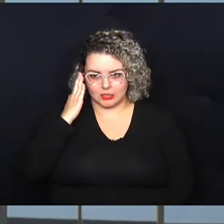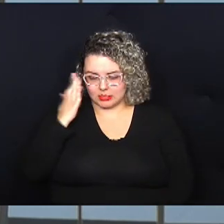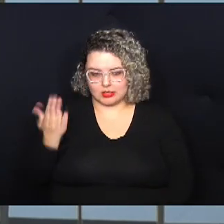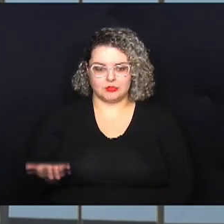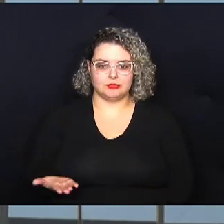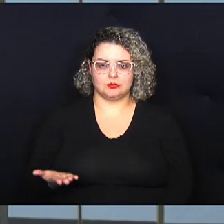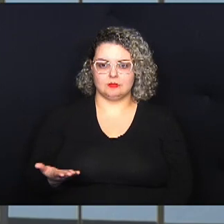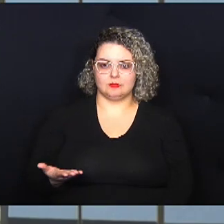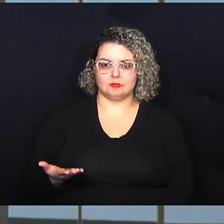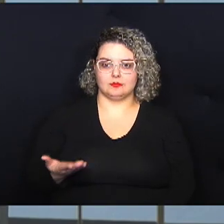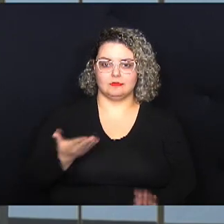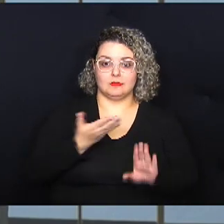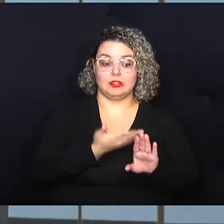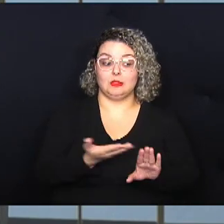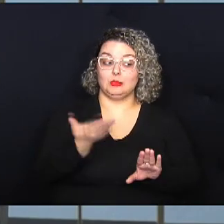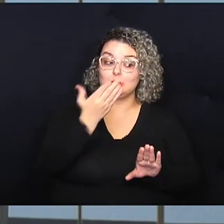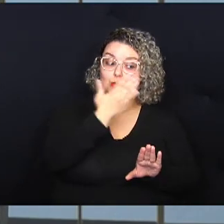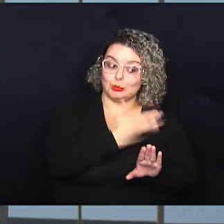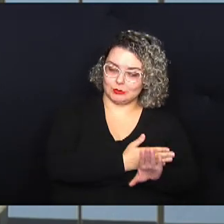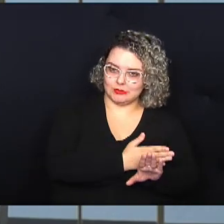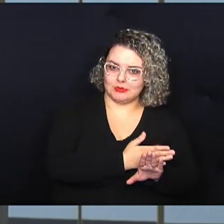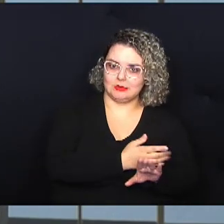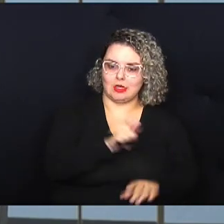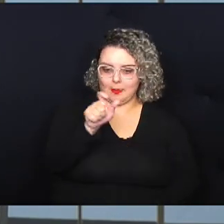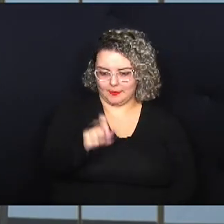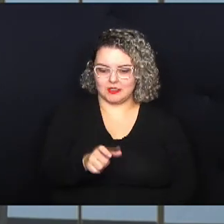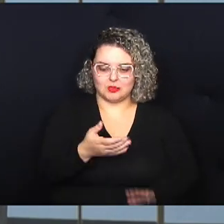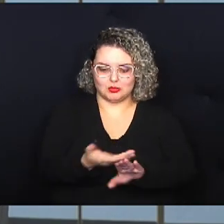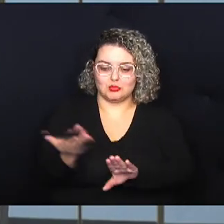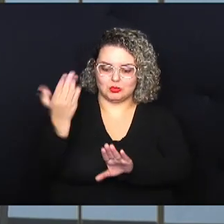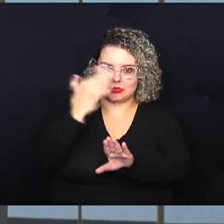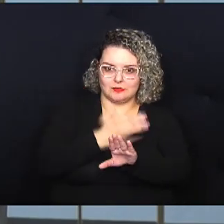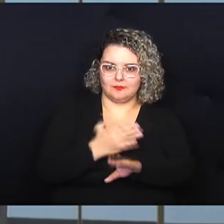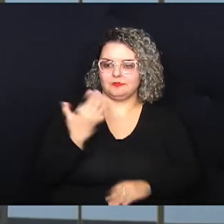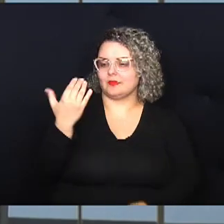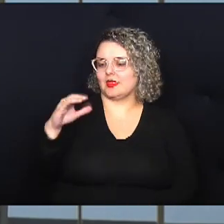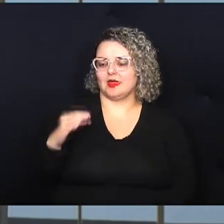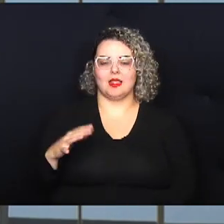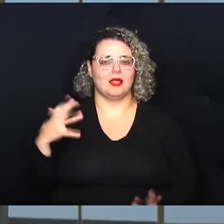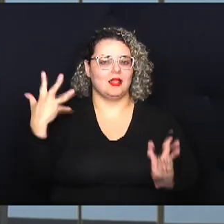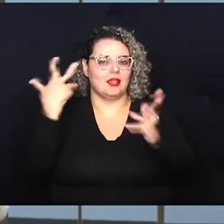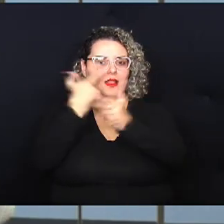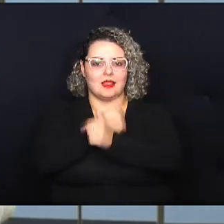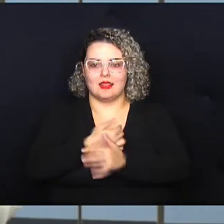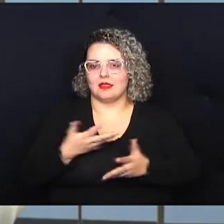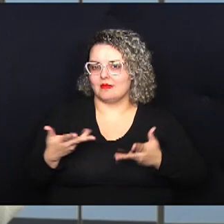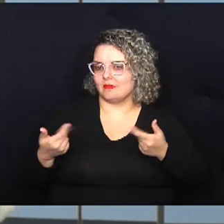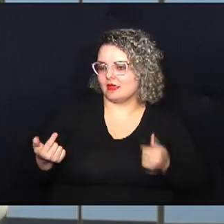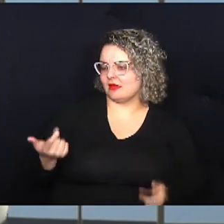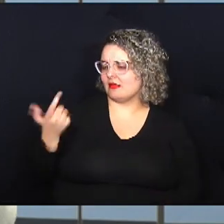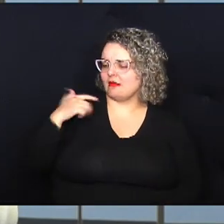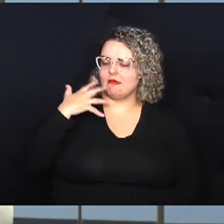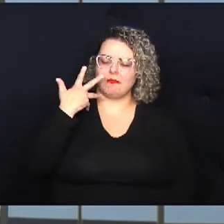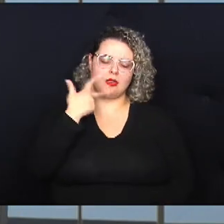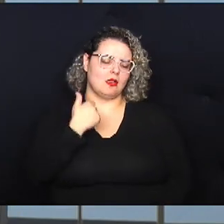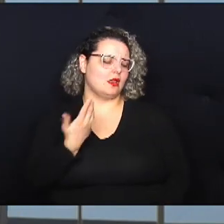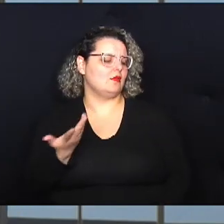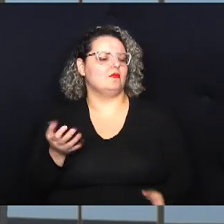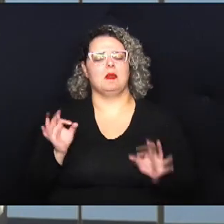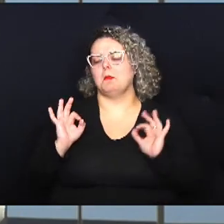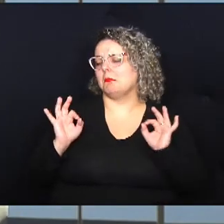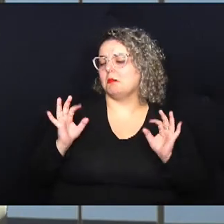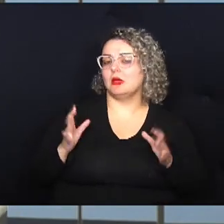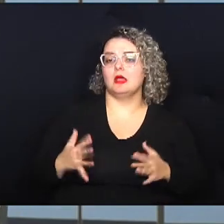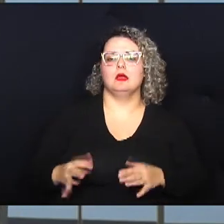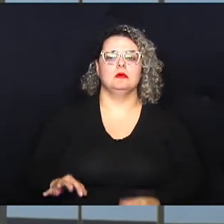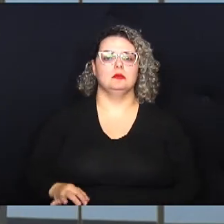por detrás daquela pessoa que está ali postando coisas lindas, maravilhosas, sou linda, sou isso, sou aquilo outro, existe uma